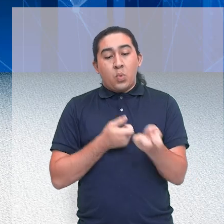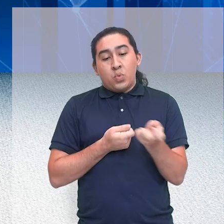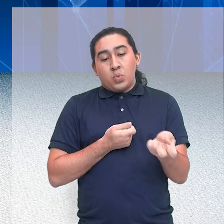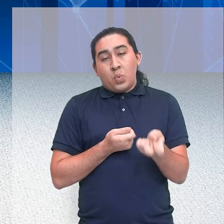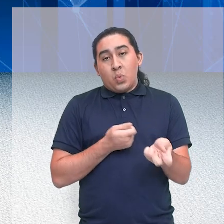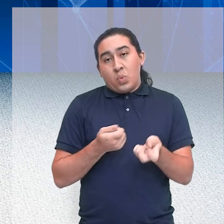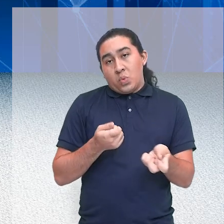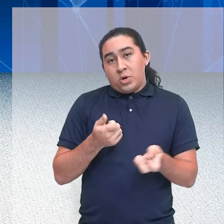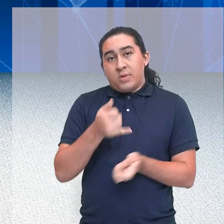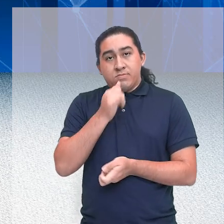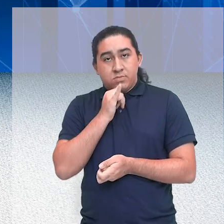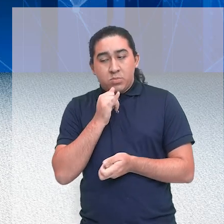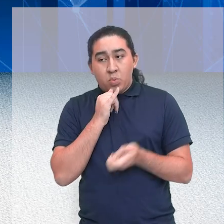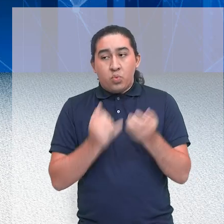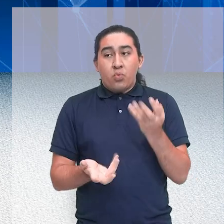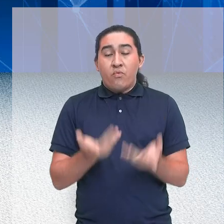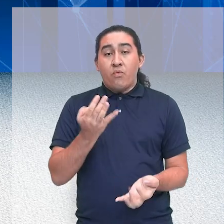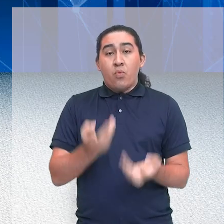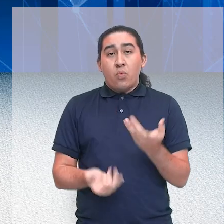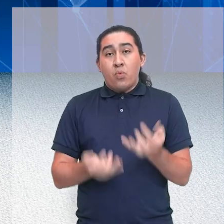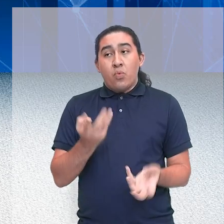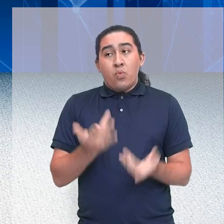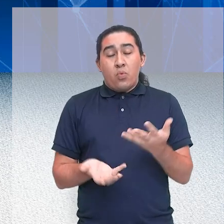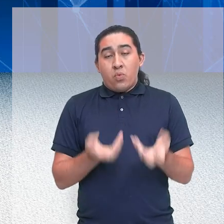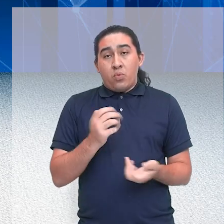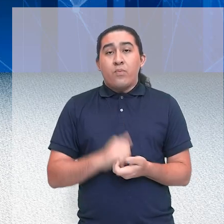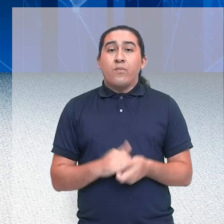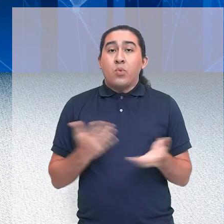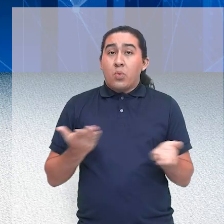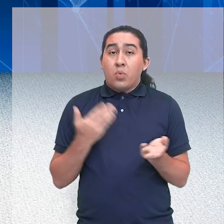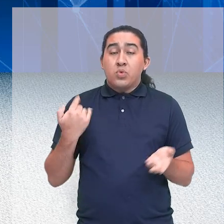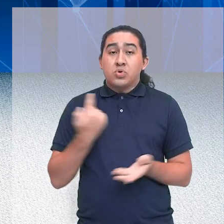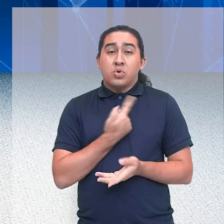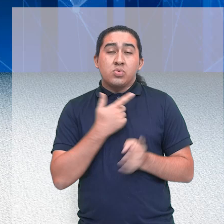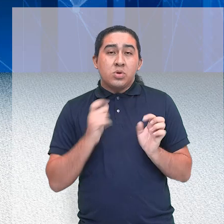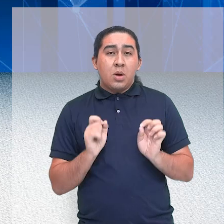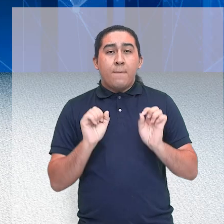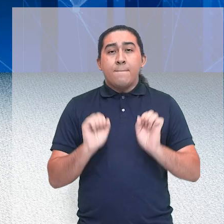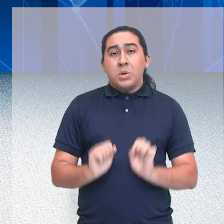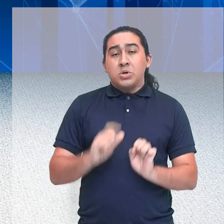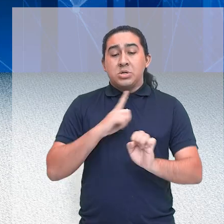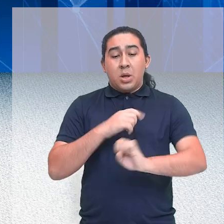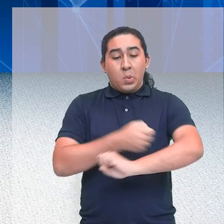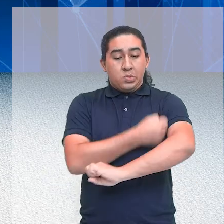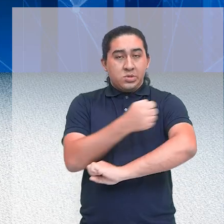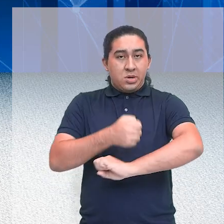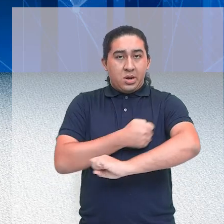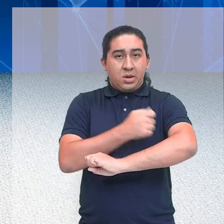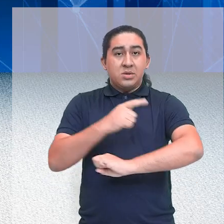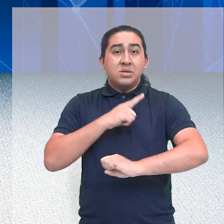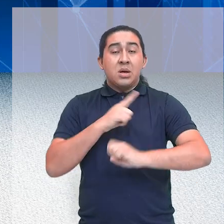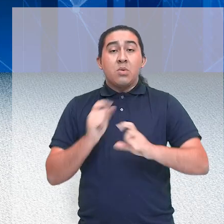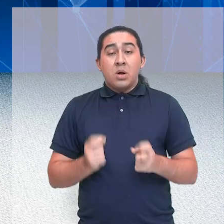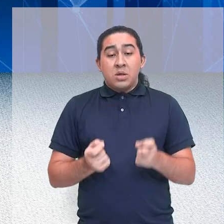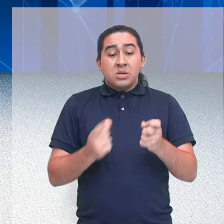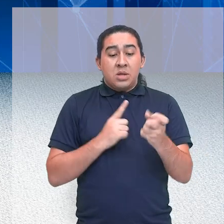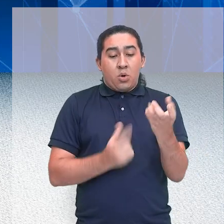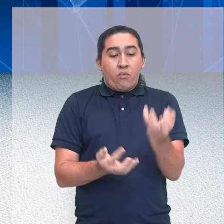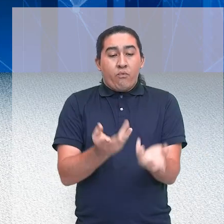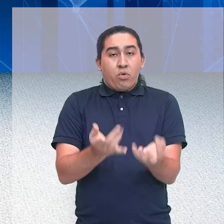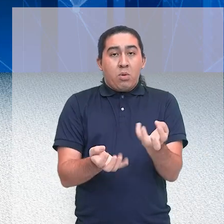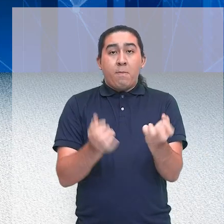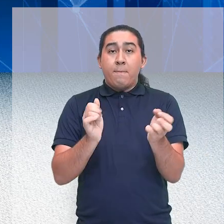o fogo, né, esse elemento aí. Hoje a gente pode cozinhar, a gente tem o nosso fogão ali, a gente